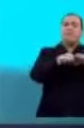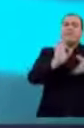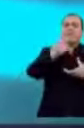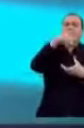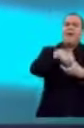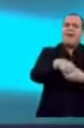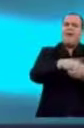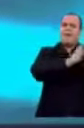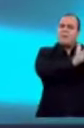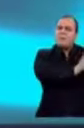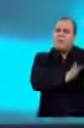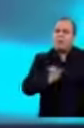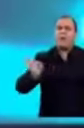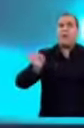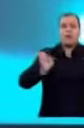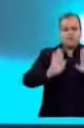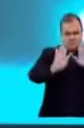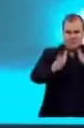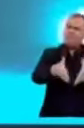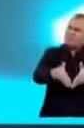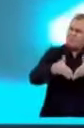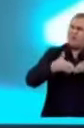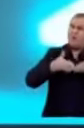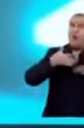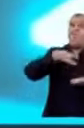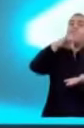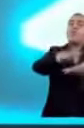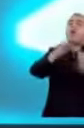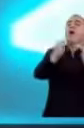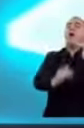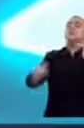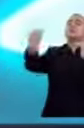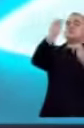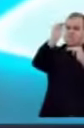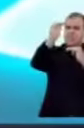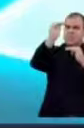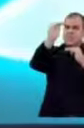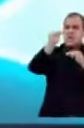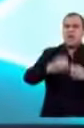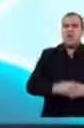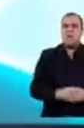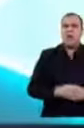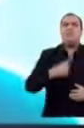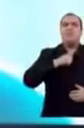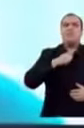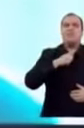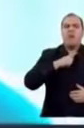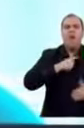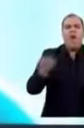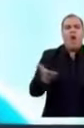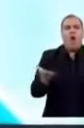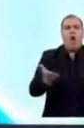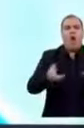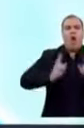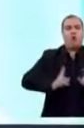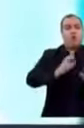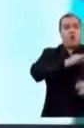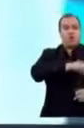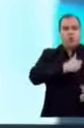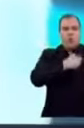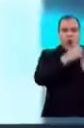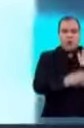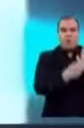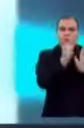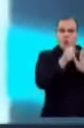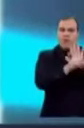Então, por favor, senhora senadora, a verdade, acima de tudo, o João 8, 32, vai continuar se fazendo presente no meu governo.